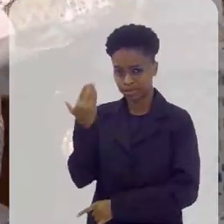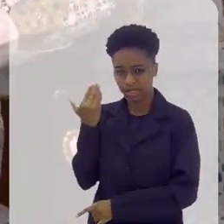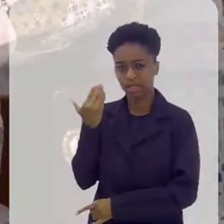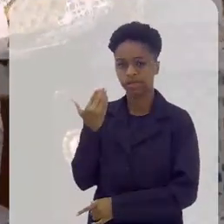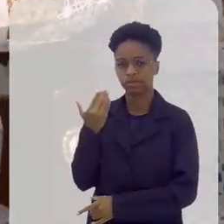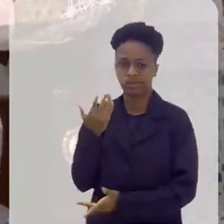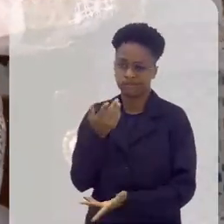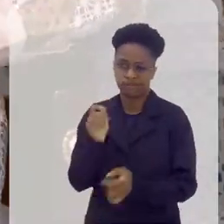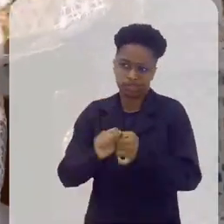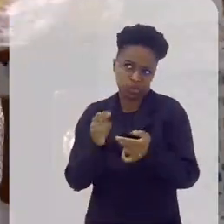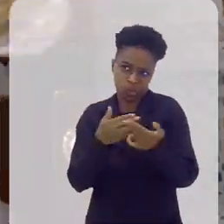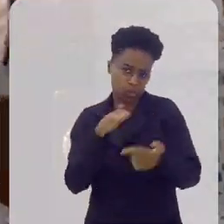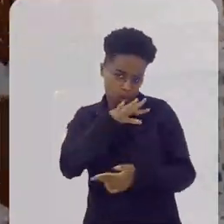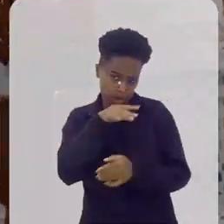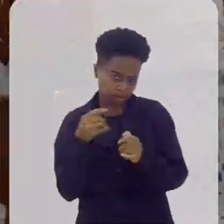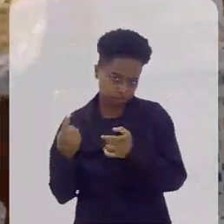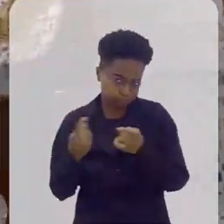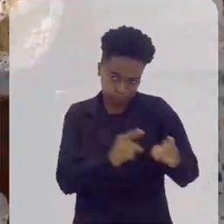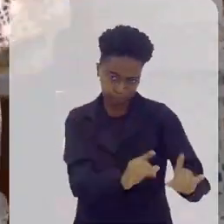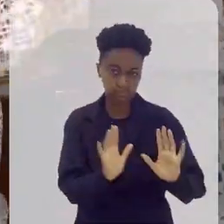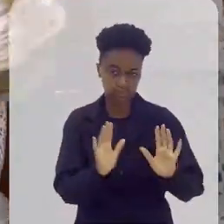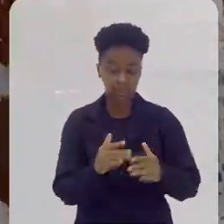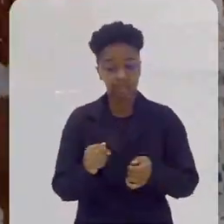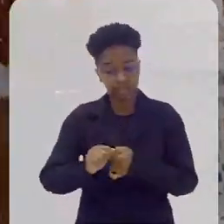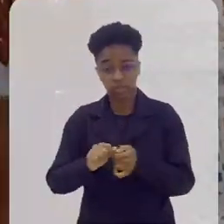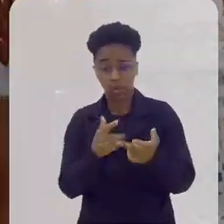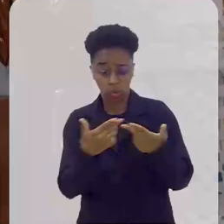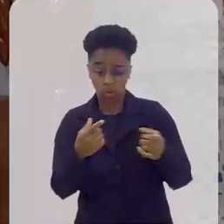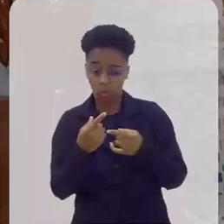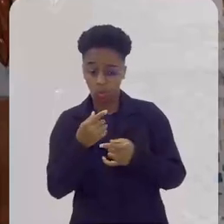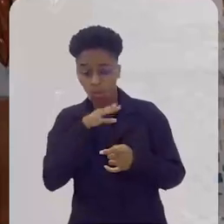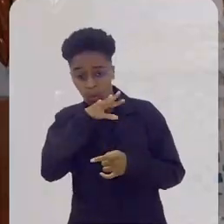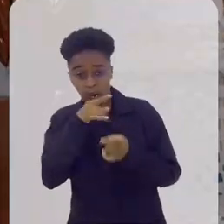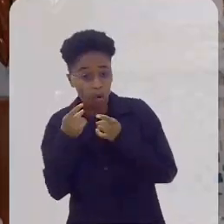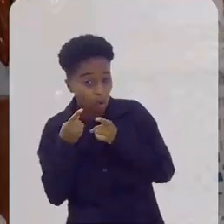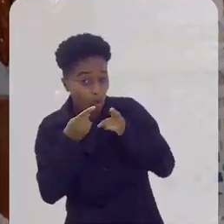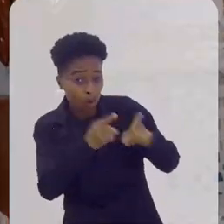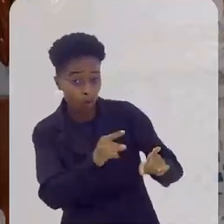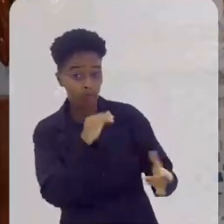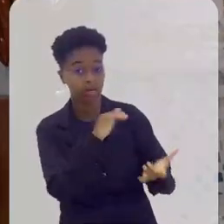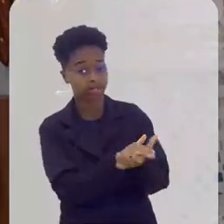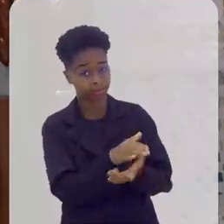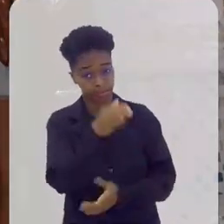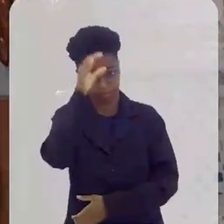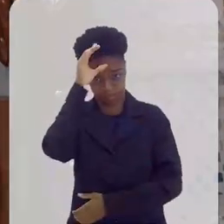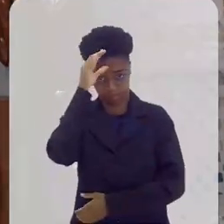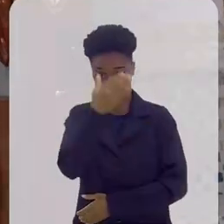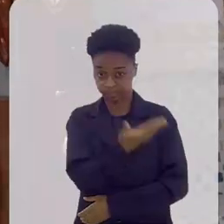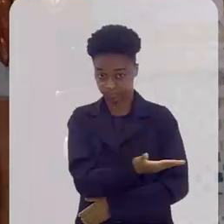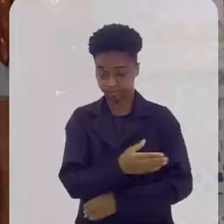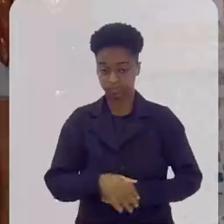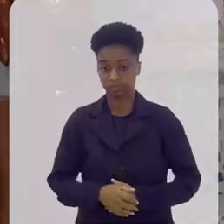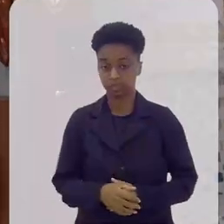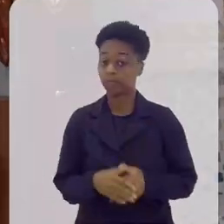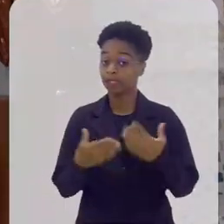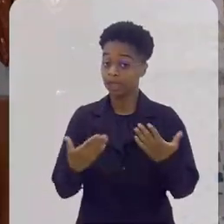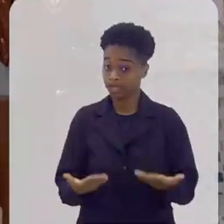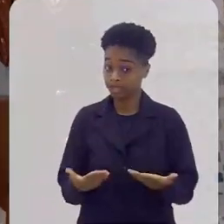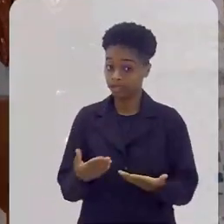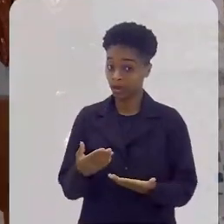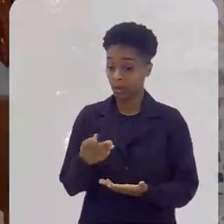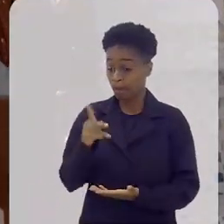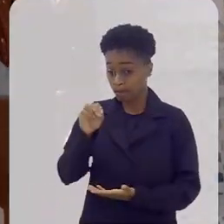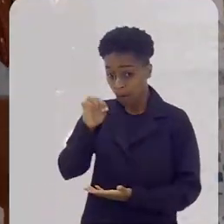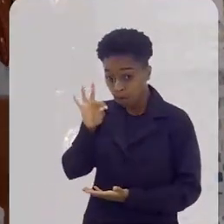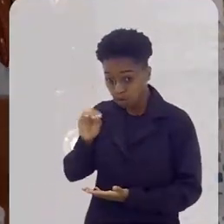na época de se fazer mal. Bom, alguma coisa ruim tinha sido feito contra o casamento do meu tio. E